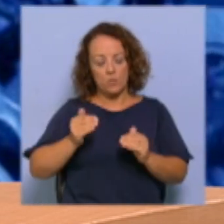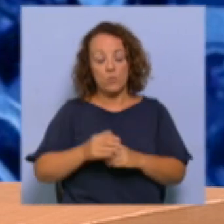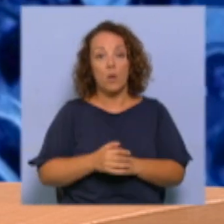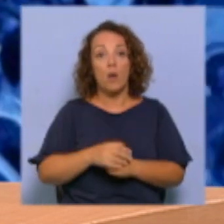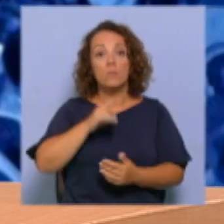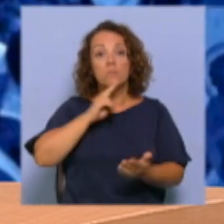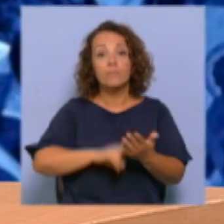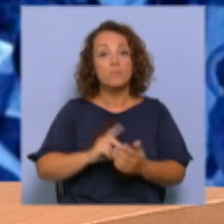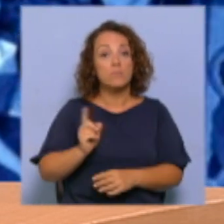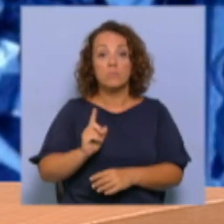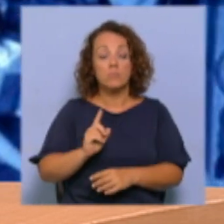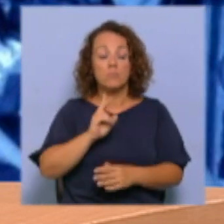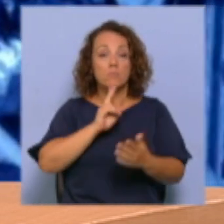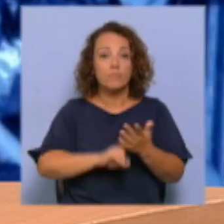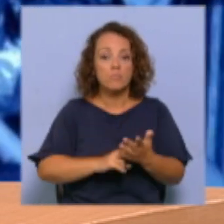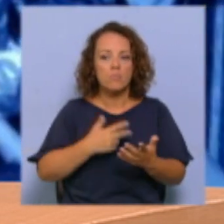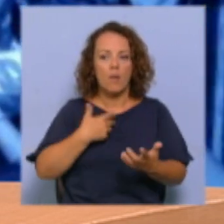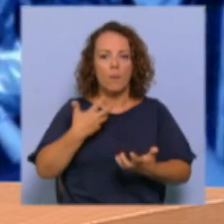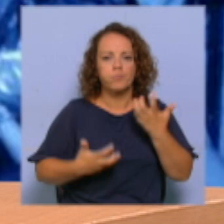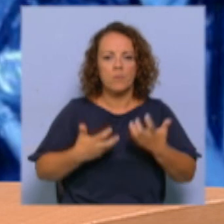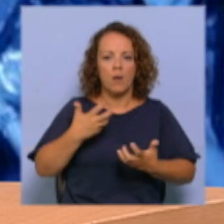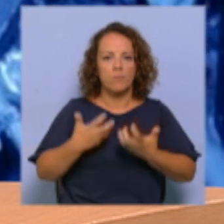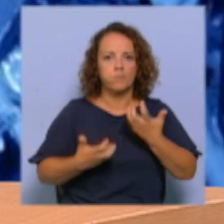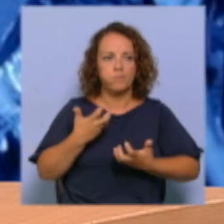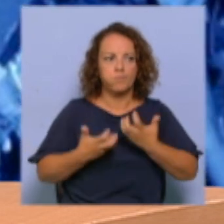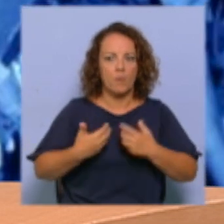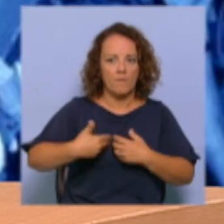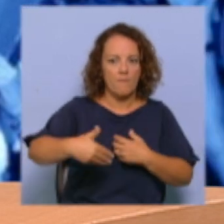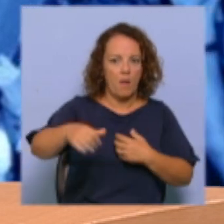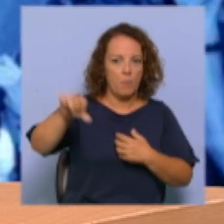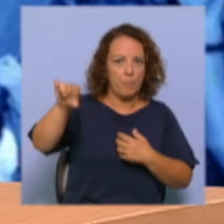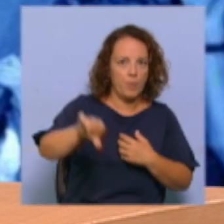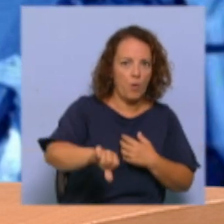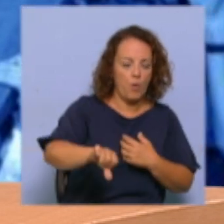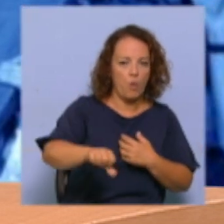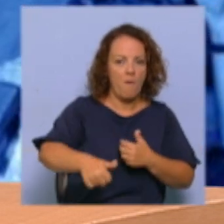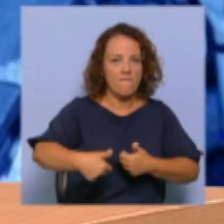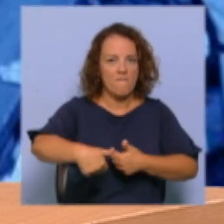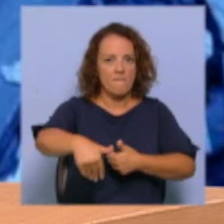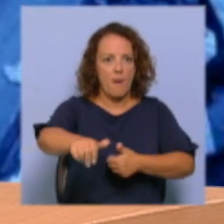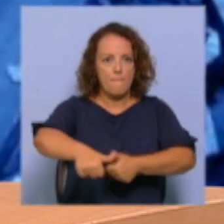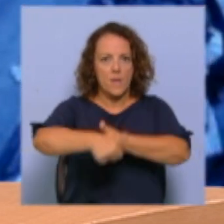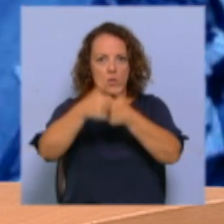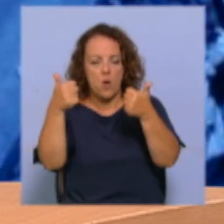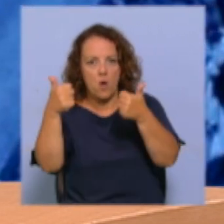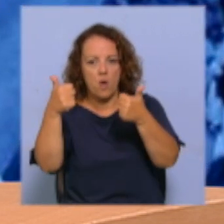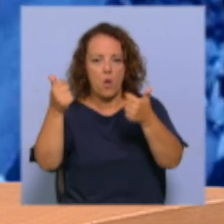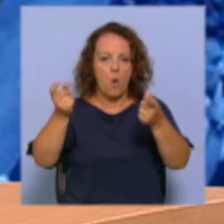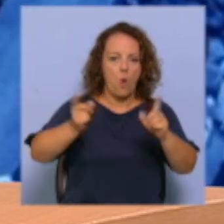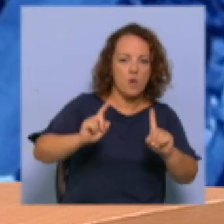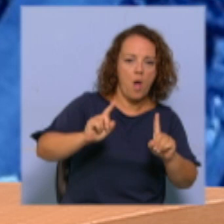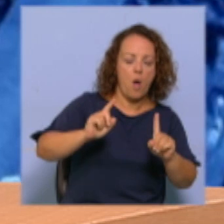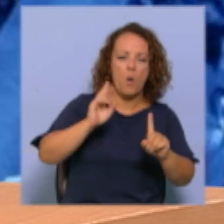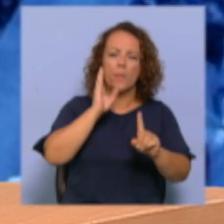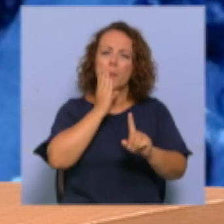o não sabermos se as coisas vão melhorar, se ainda vão ser mais sérias, quer dizer, a própria contingência em que cada um de nós